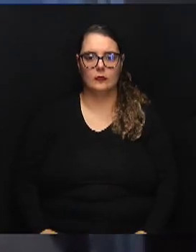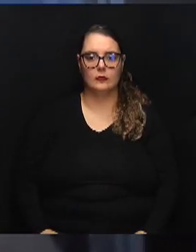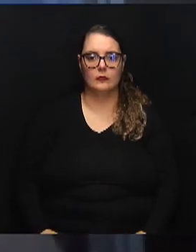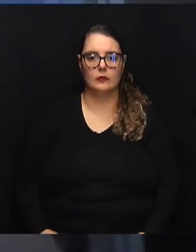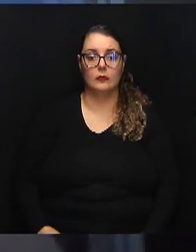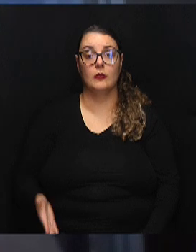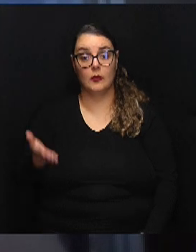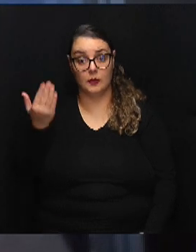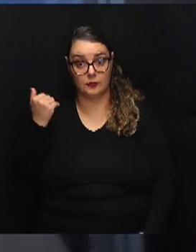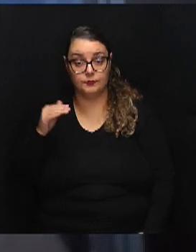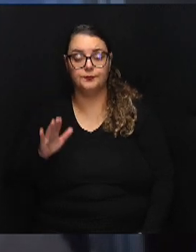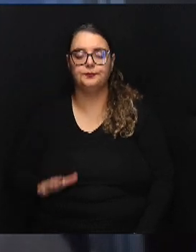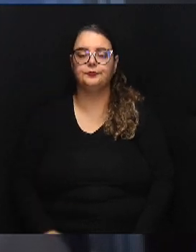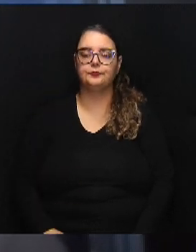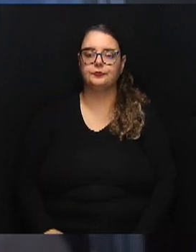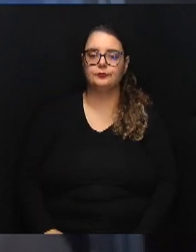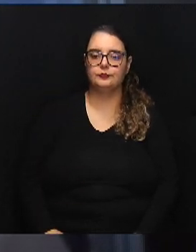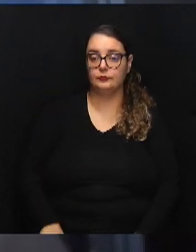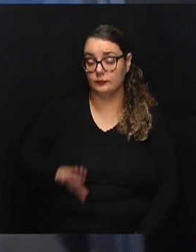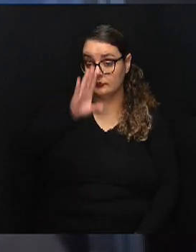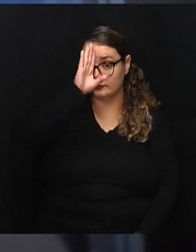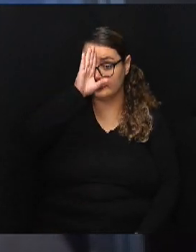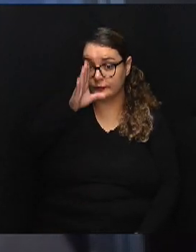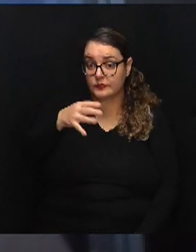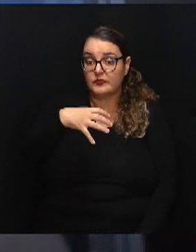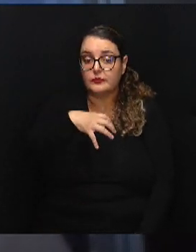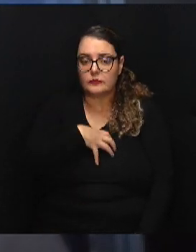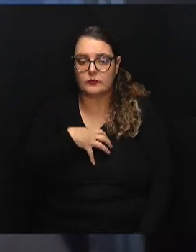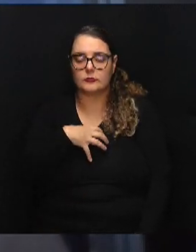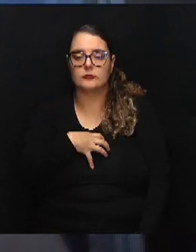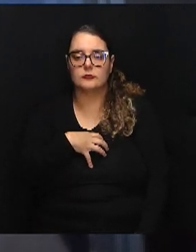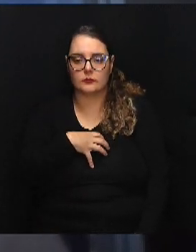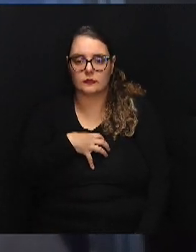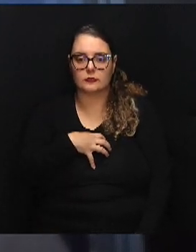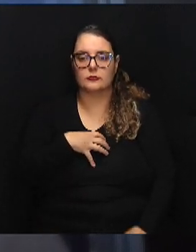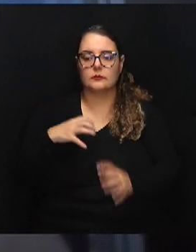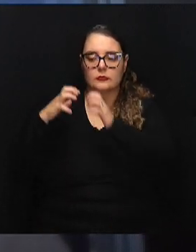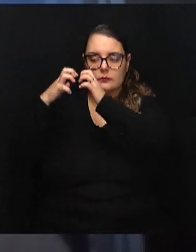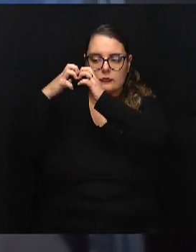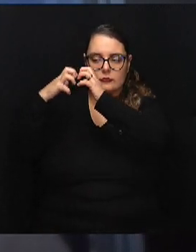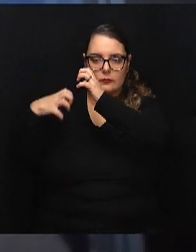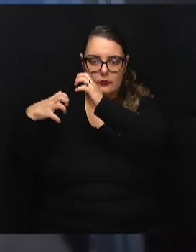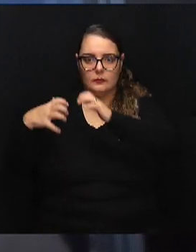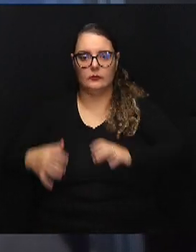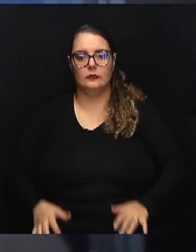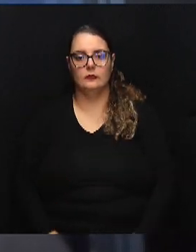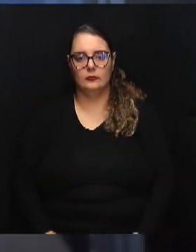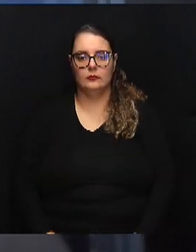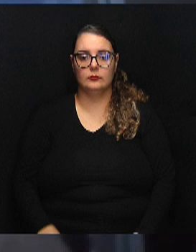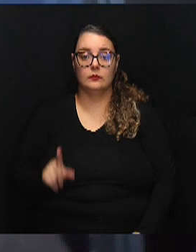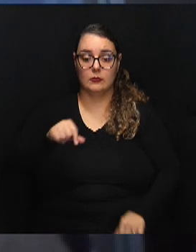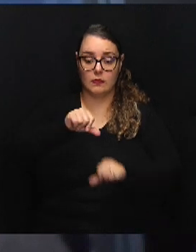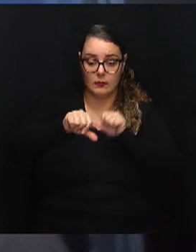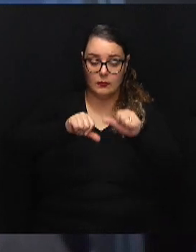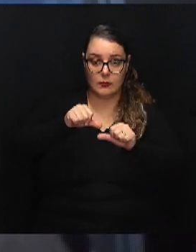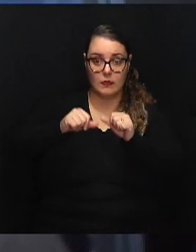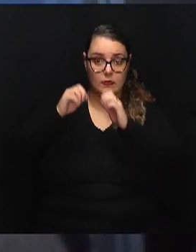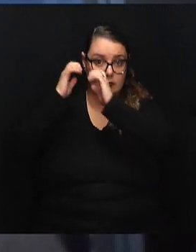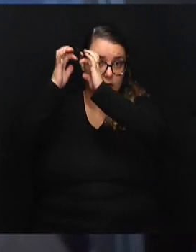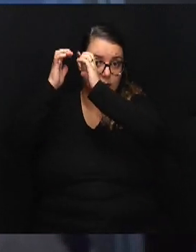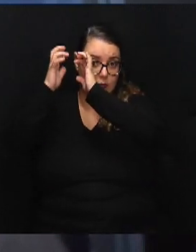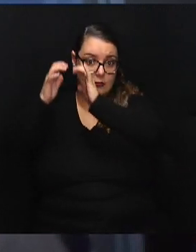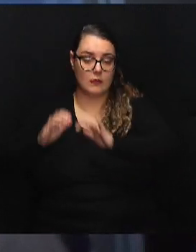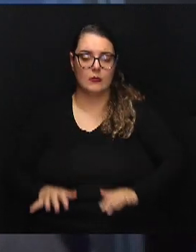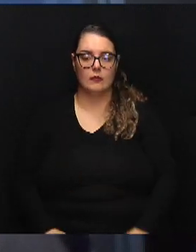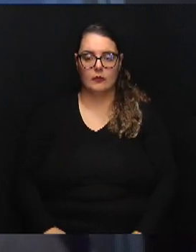Bom, vamos lá. Então, o principal sintoma, né, do AVC é uma alteração neurológica, eu já vou